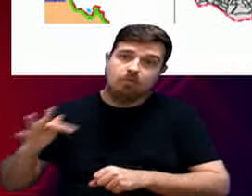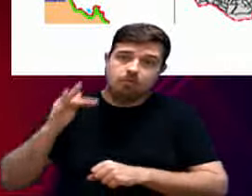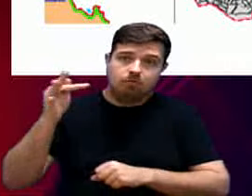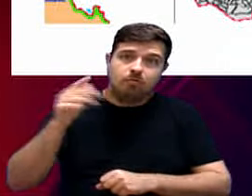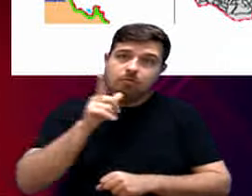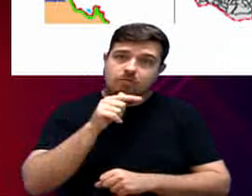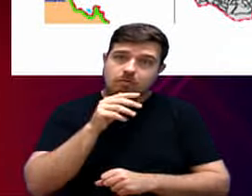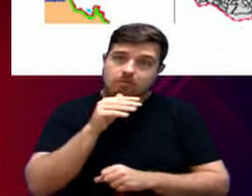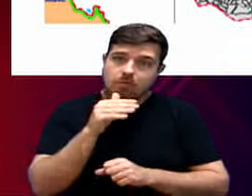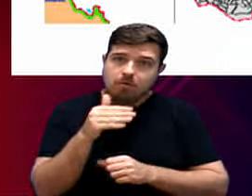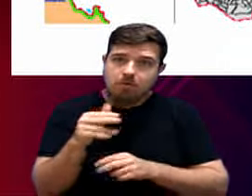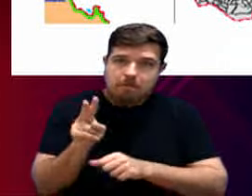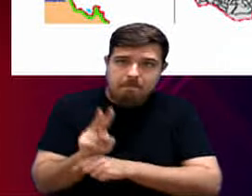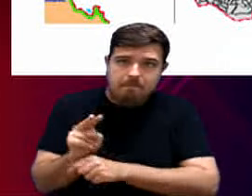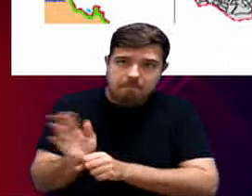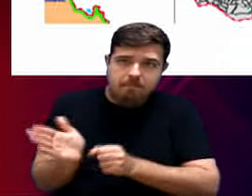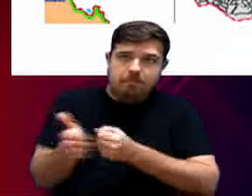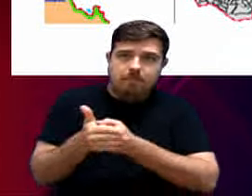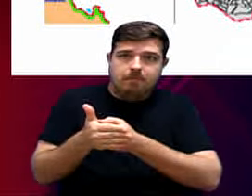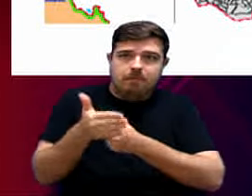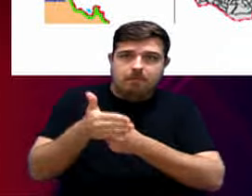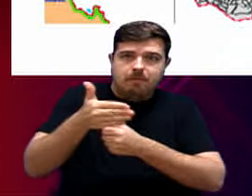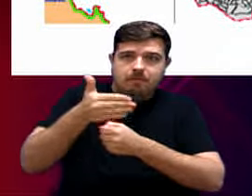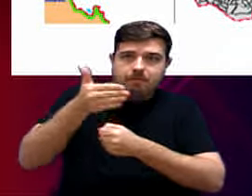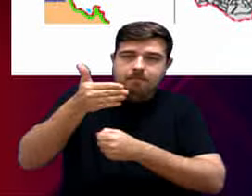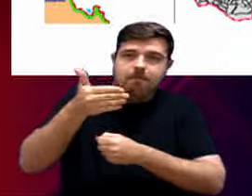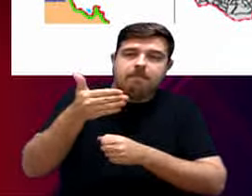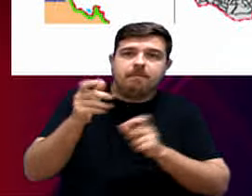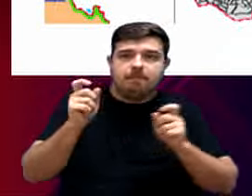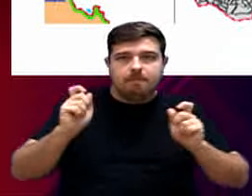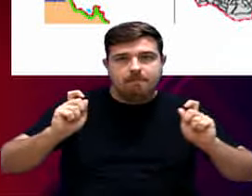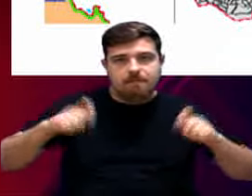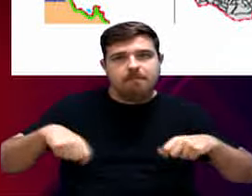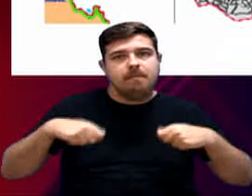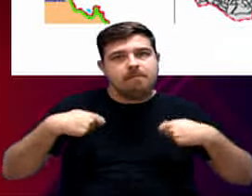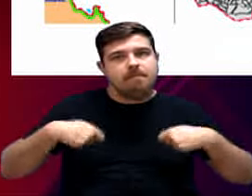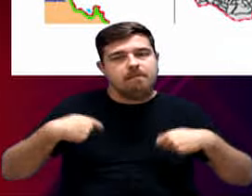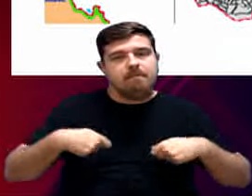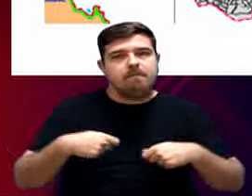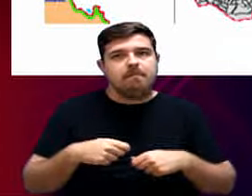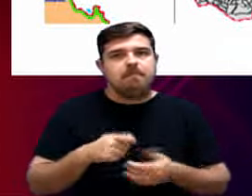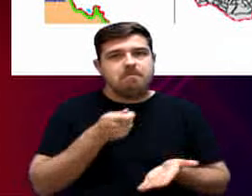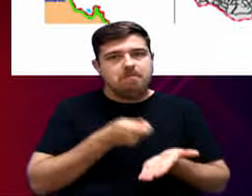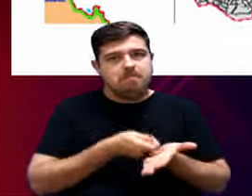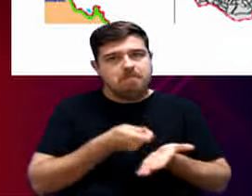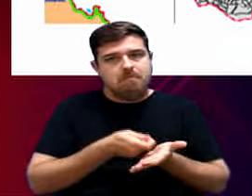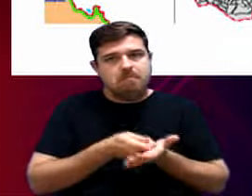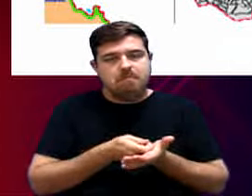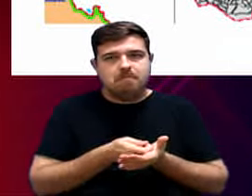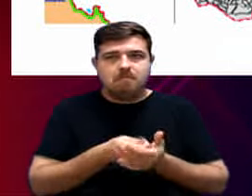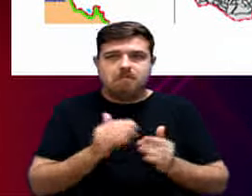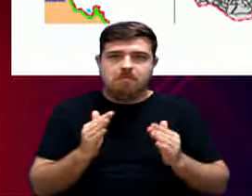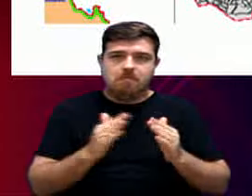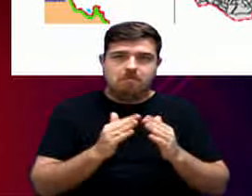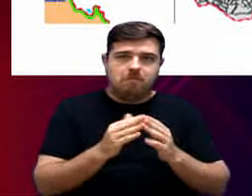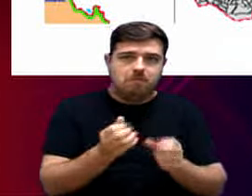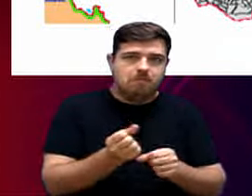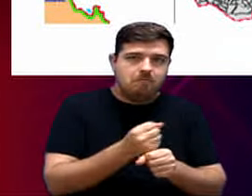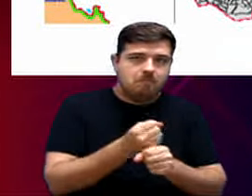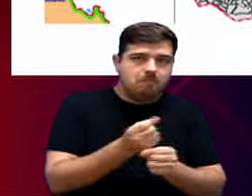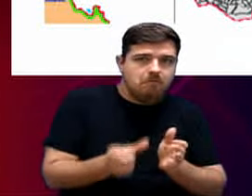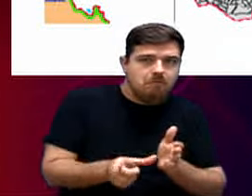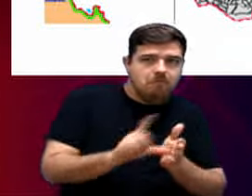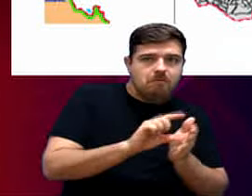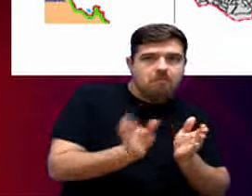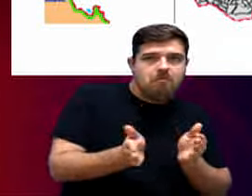contenção considerando as informações do plano diretor de macrodrenagem do sai